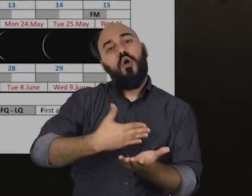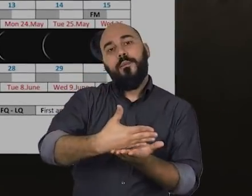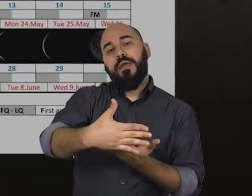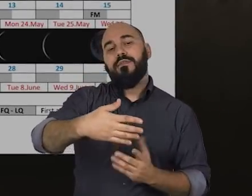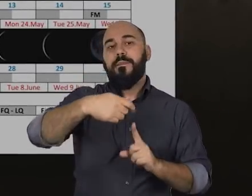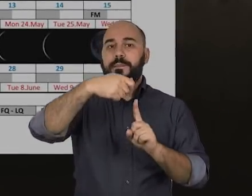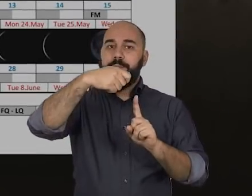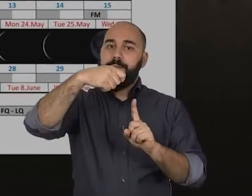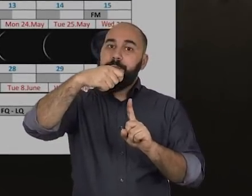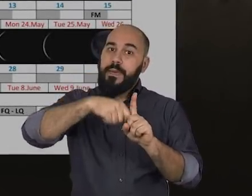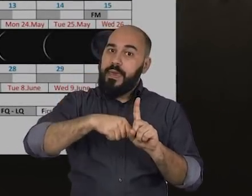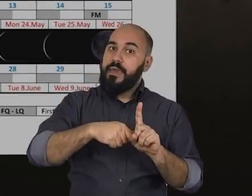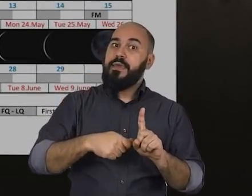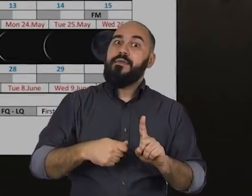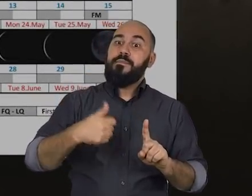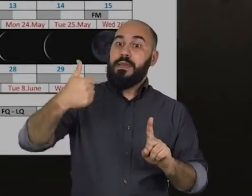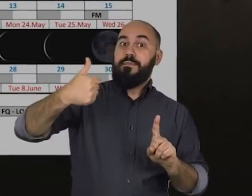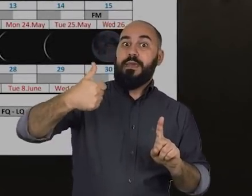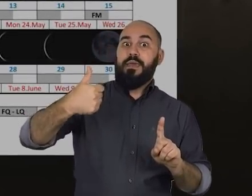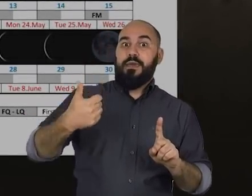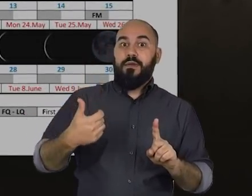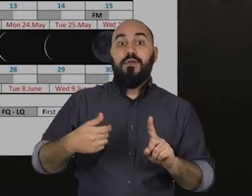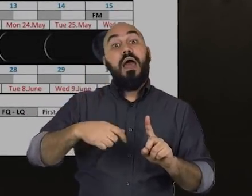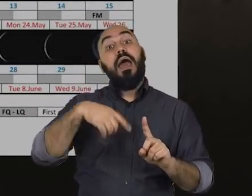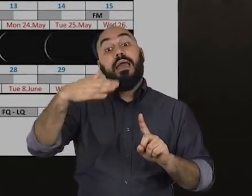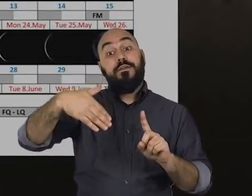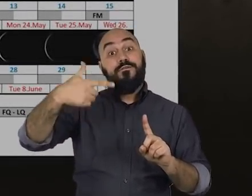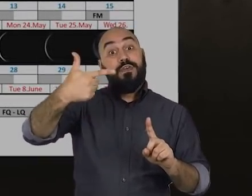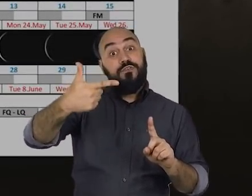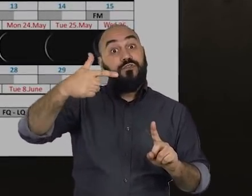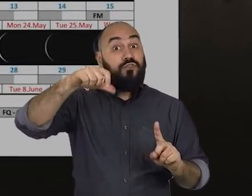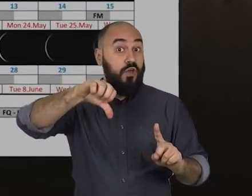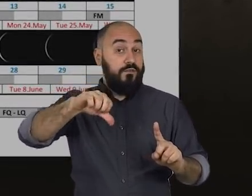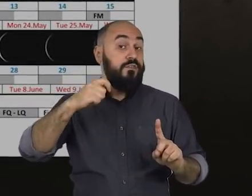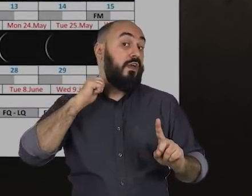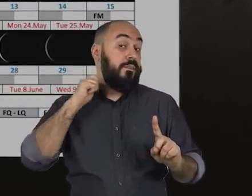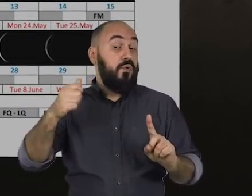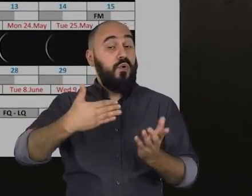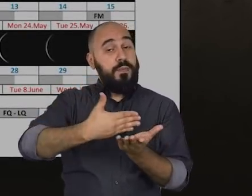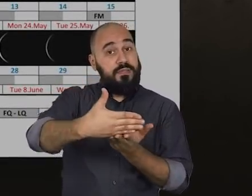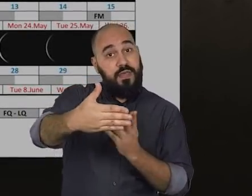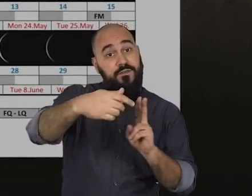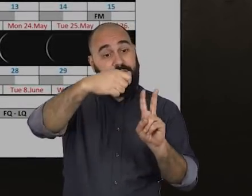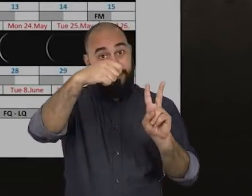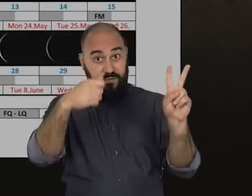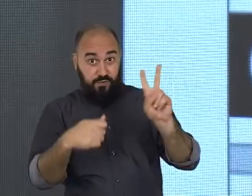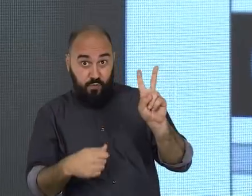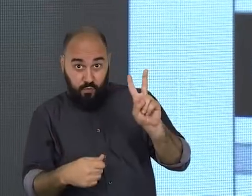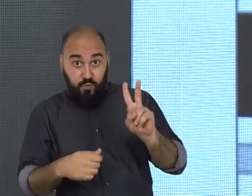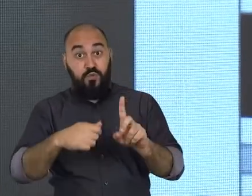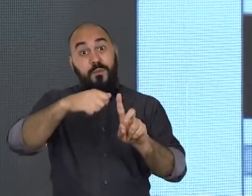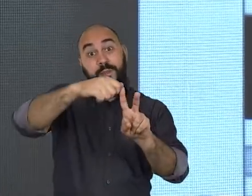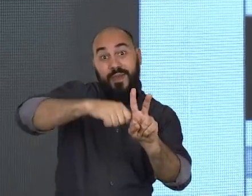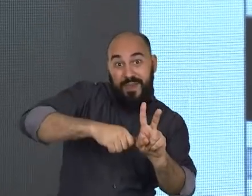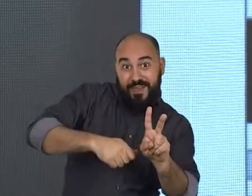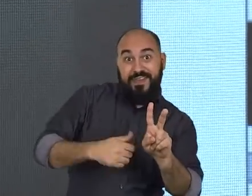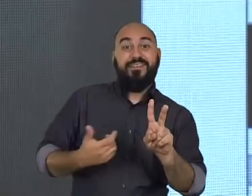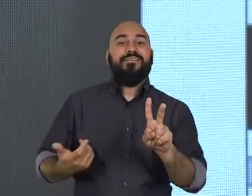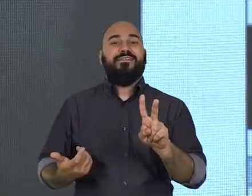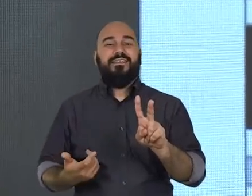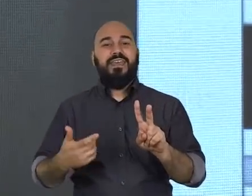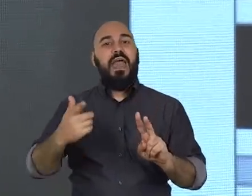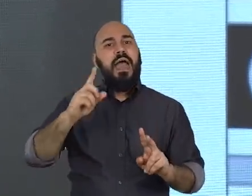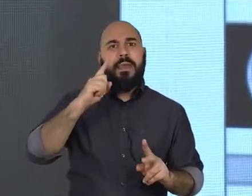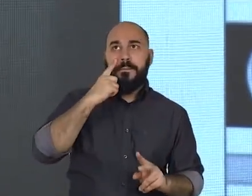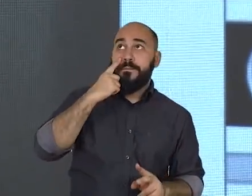de abril começaria o segundo mês do ano, isto num calendário que usaria a visibilidade lunar